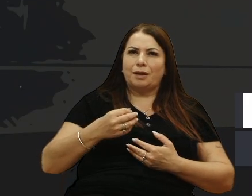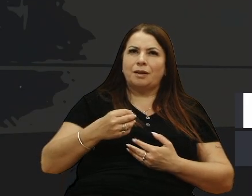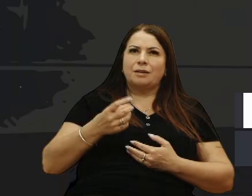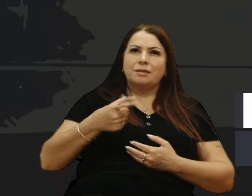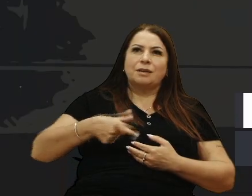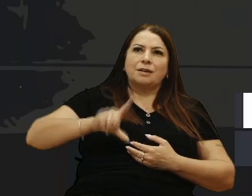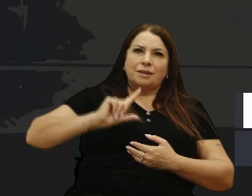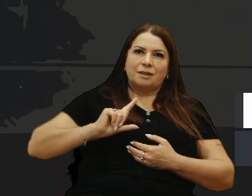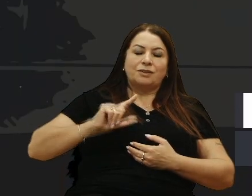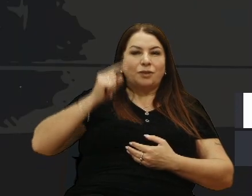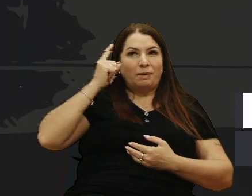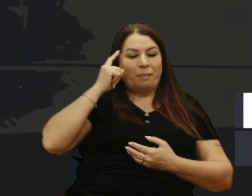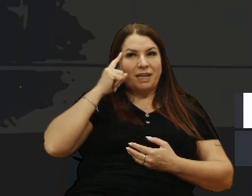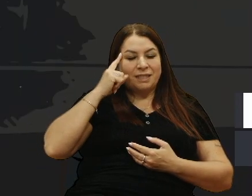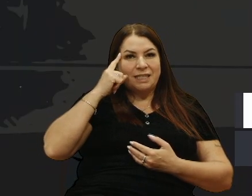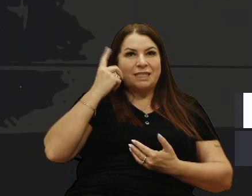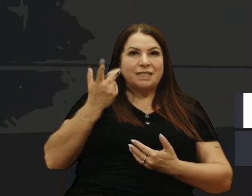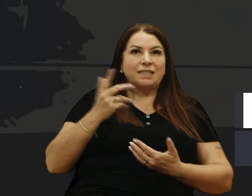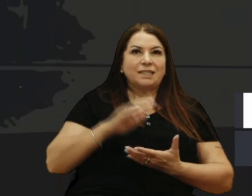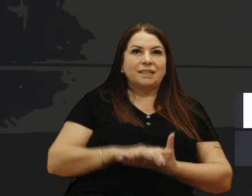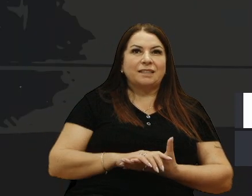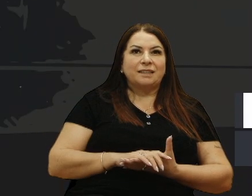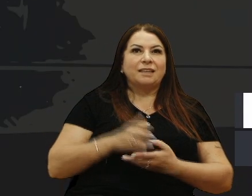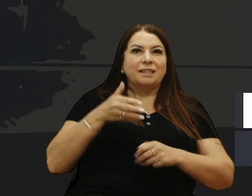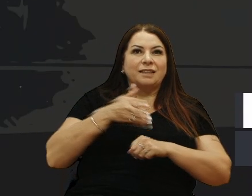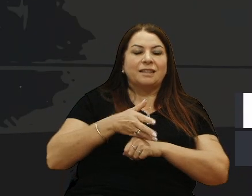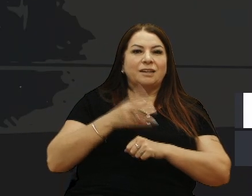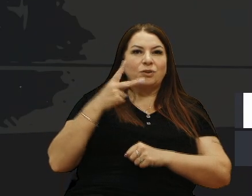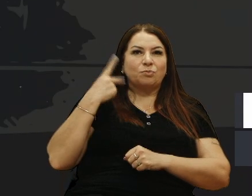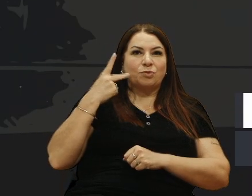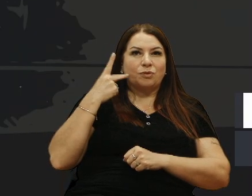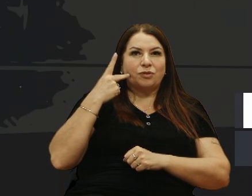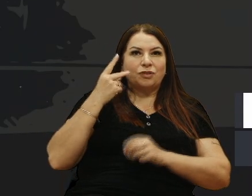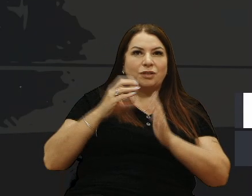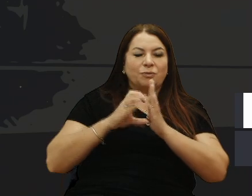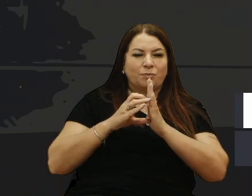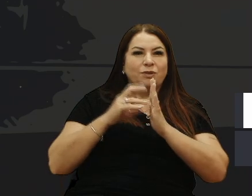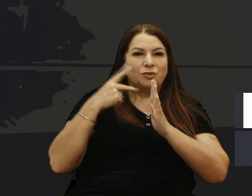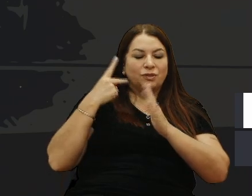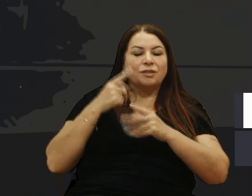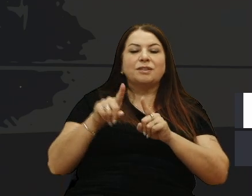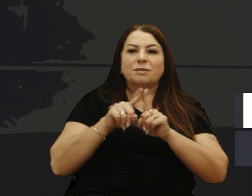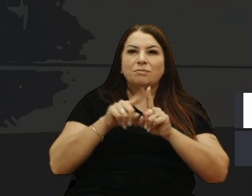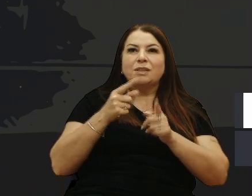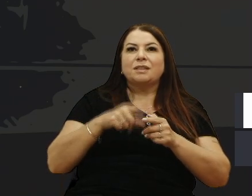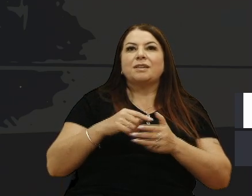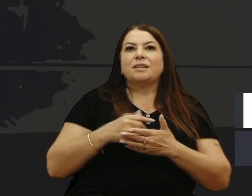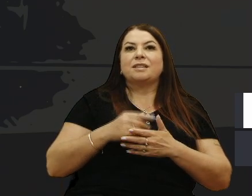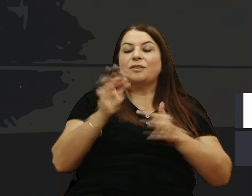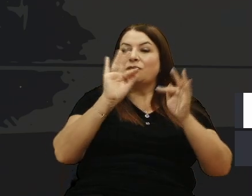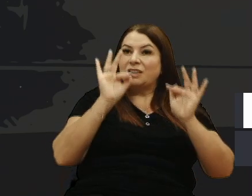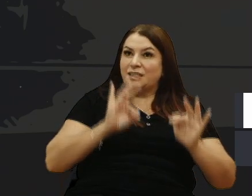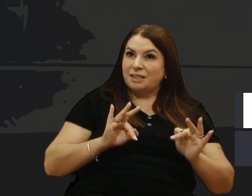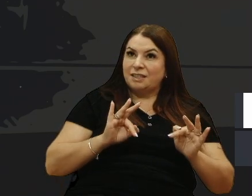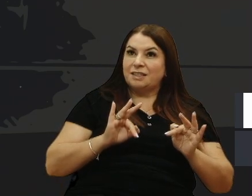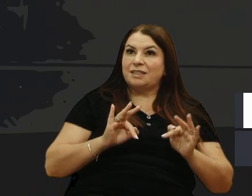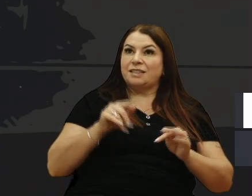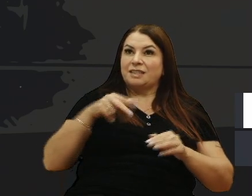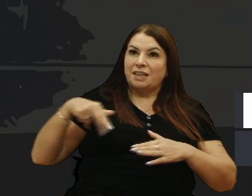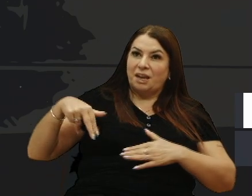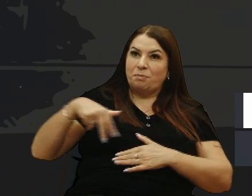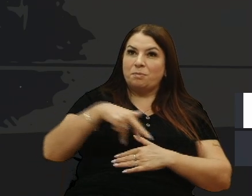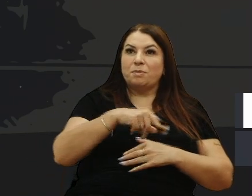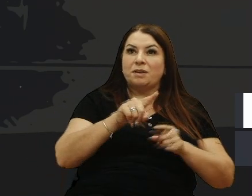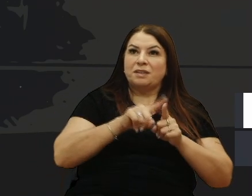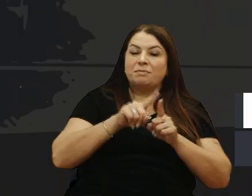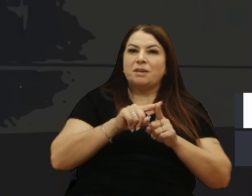muito antes de pensar em entrar na política partidária. Então, sou extremamente feliz. E aí, na caminhada também, a